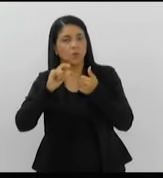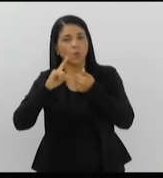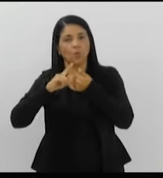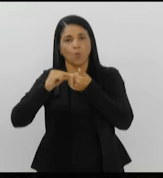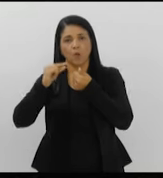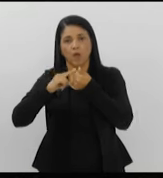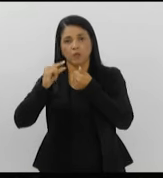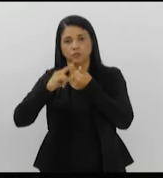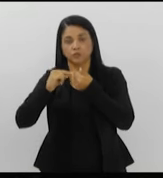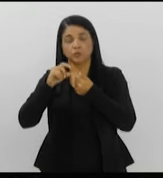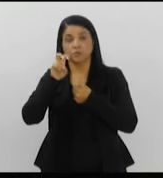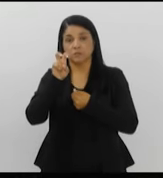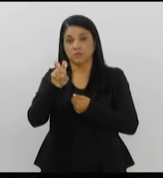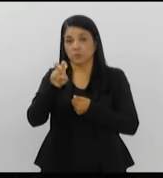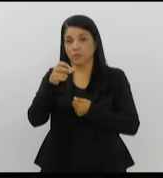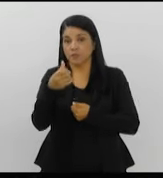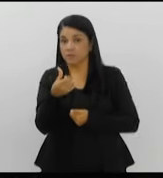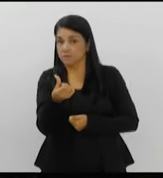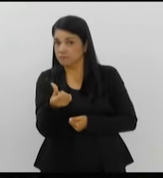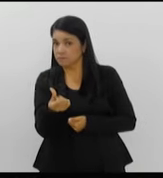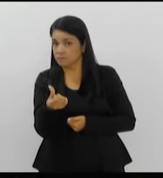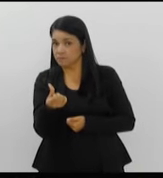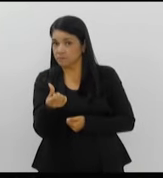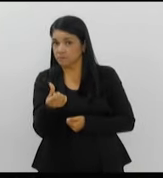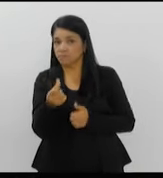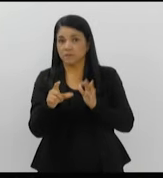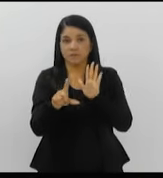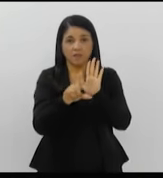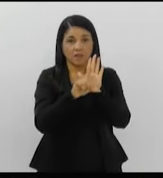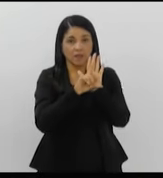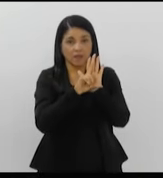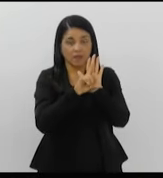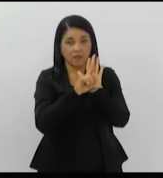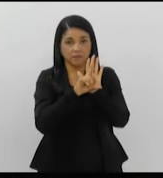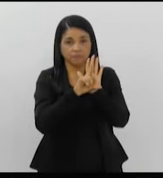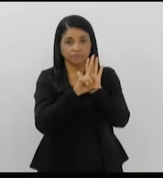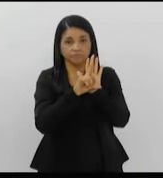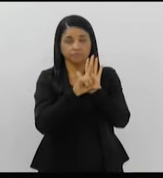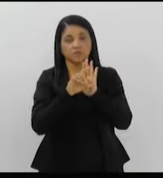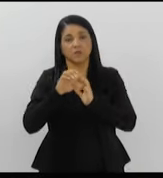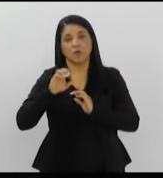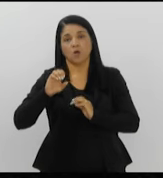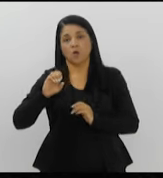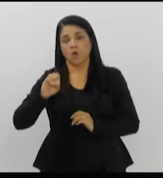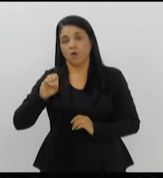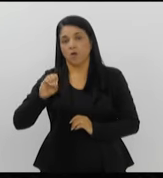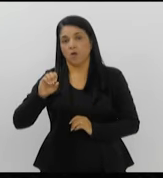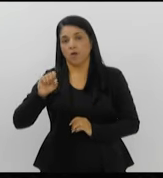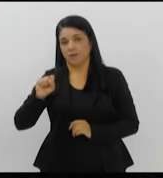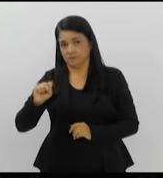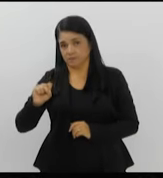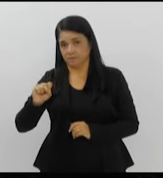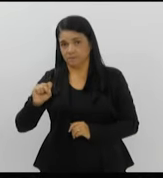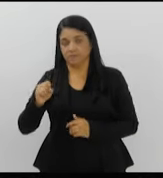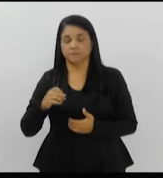artigo 56 da Lei das Organizações Sociais,